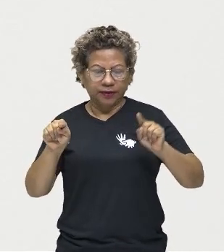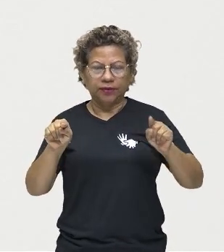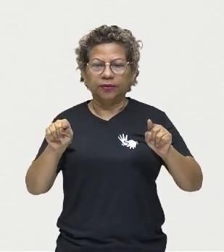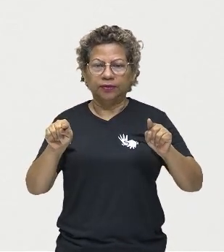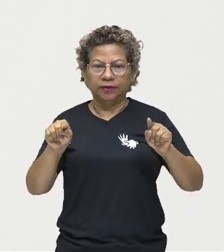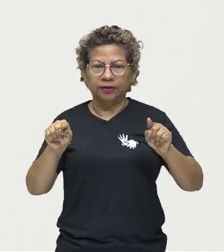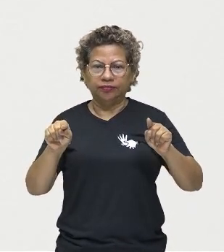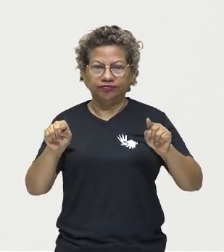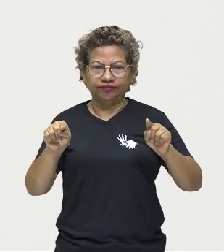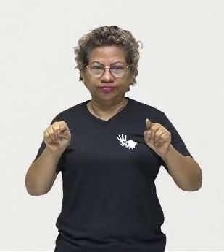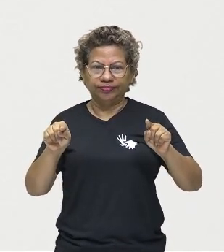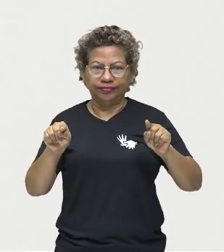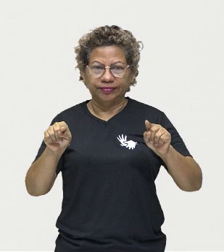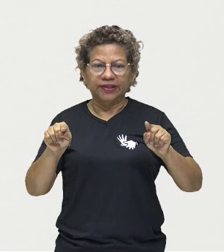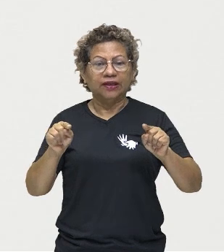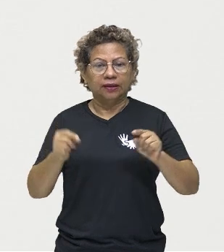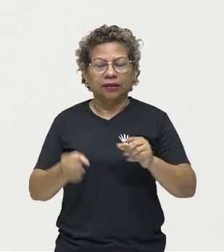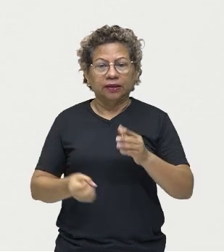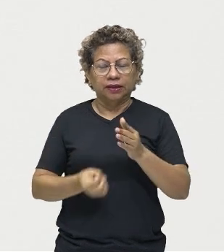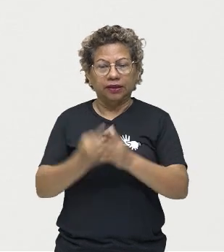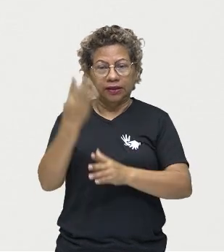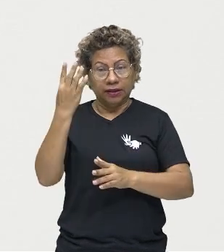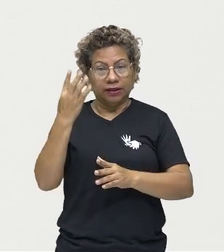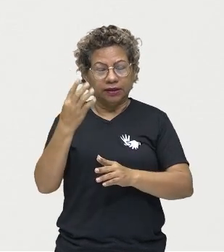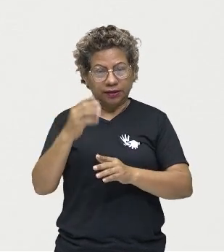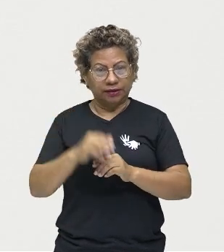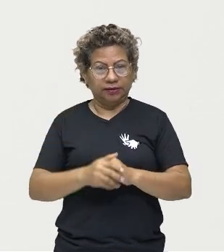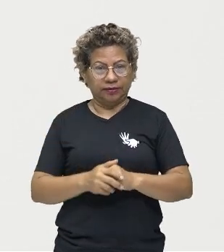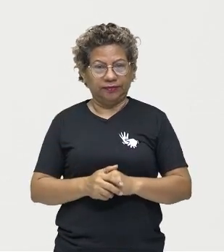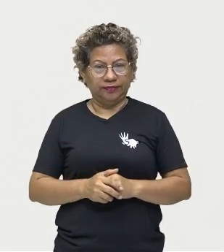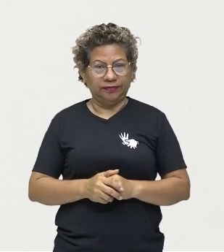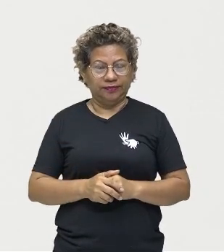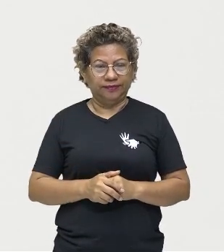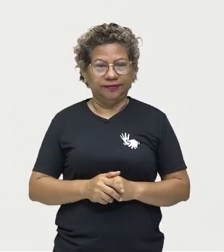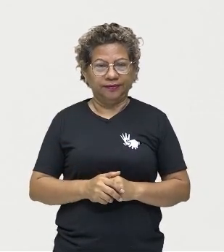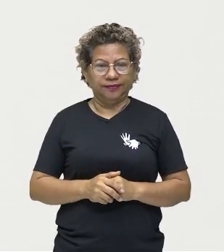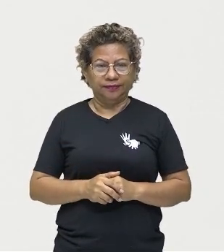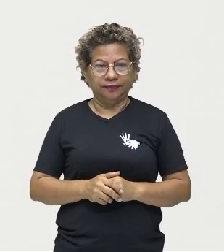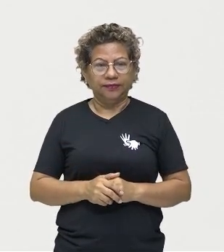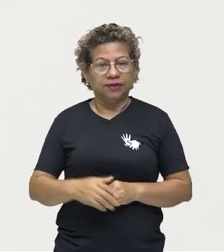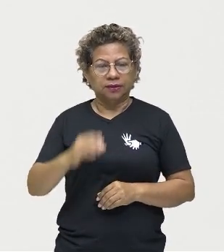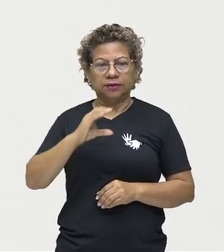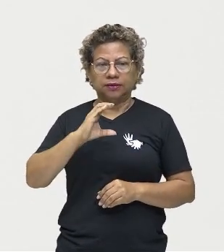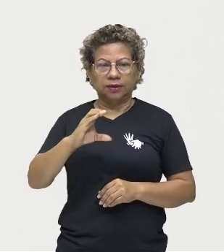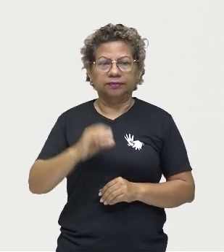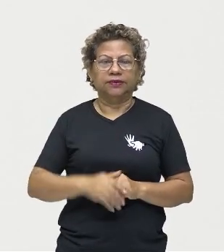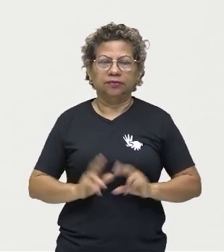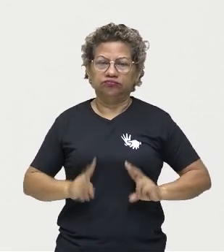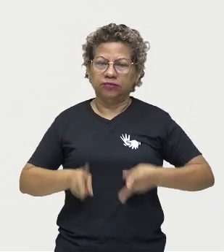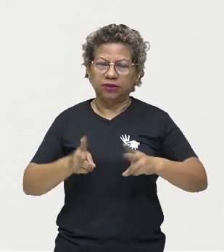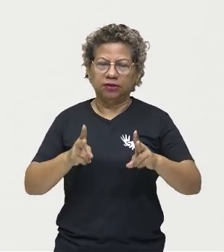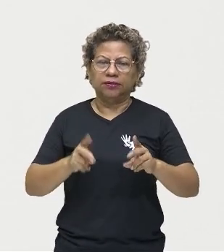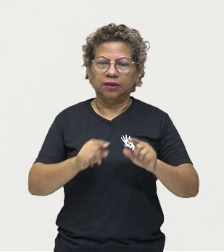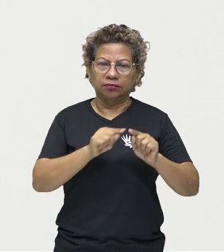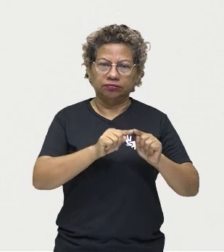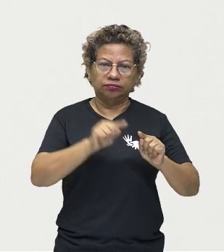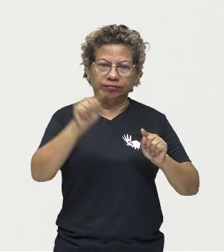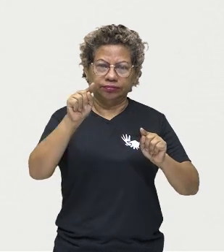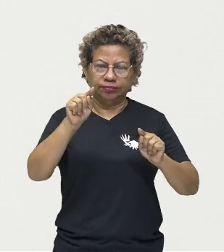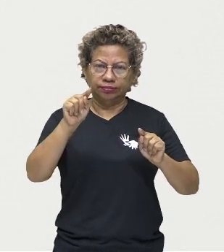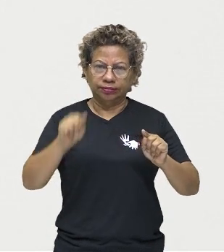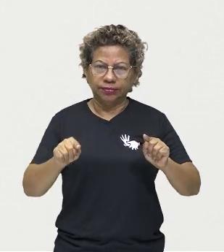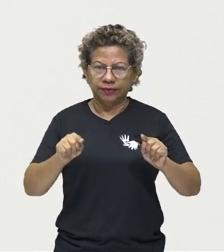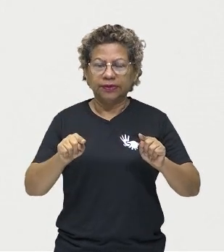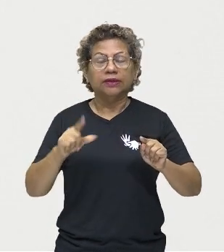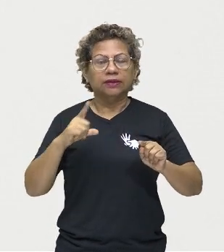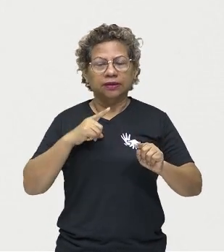oposto, formando um ângulo reto com esta. Letra C. Segmento de reta que parte do ponto